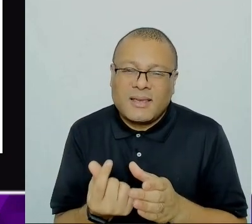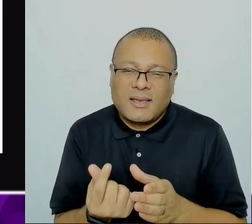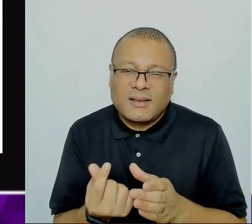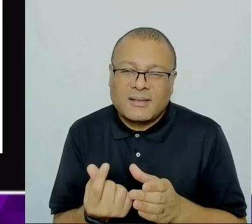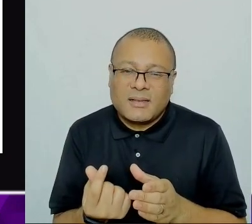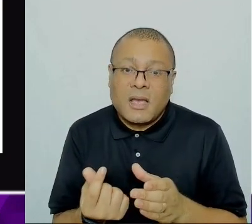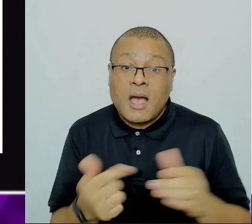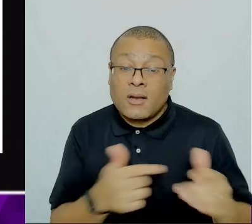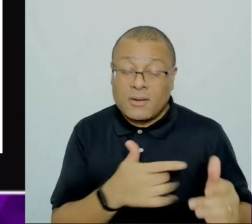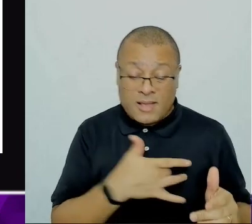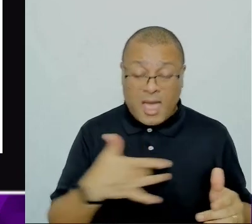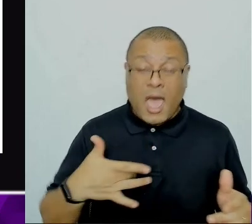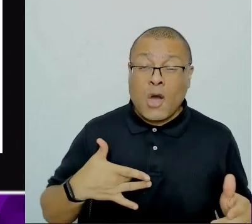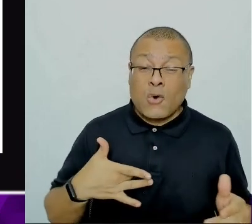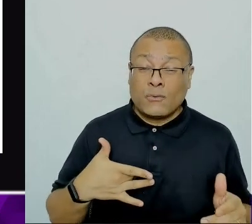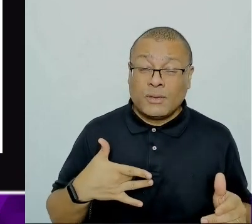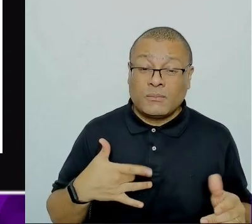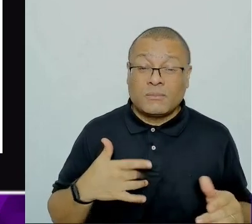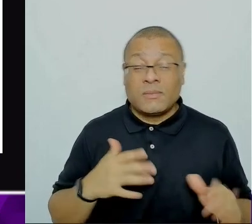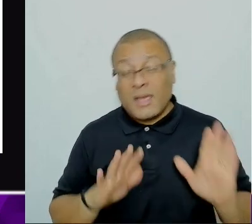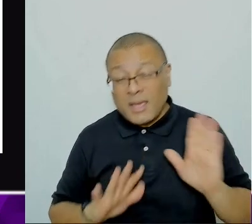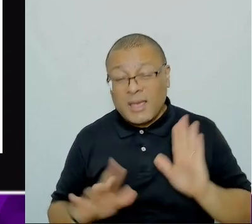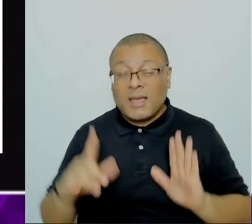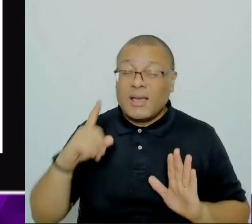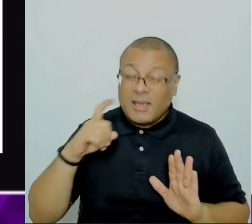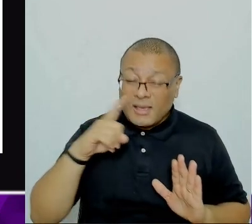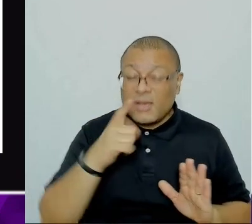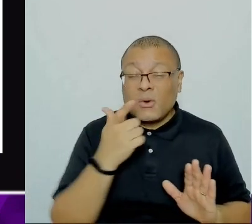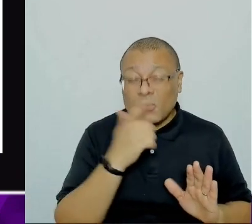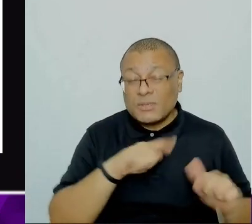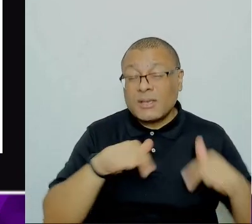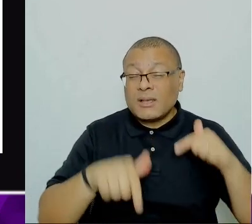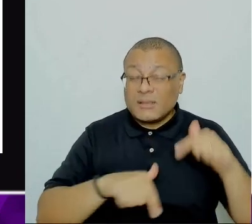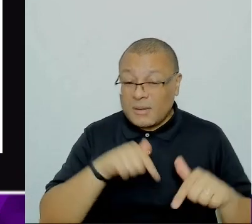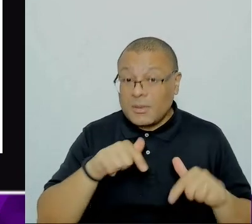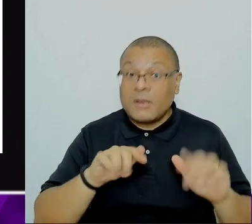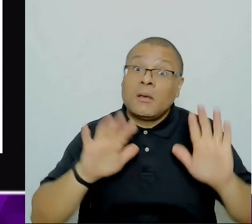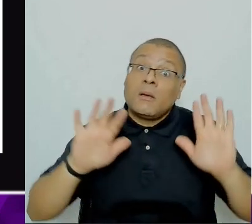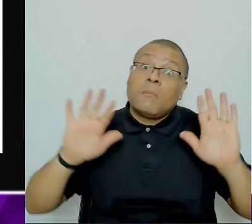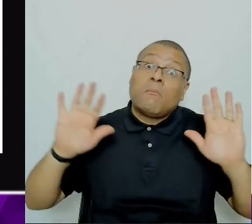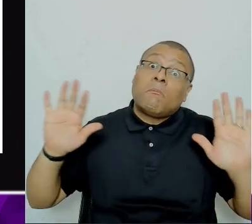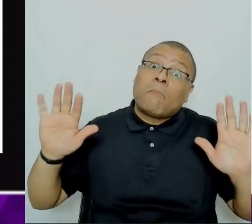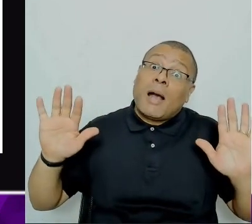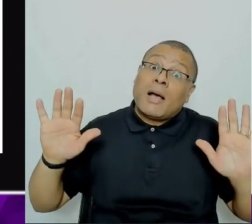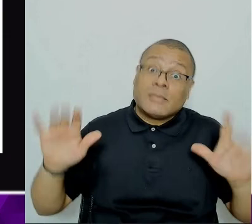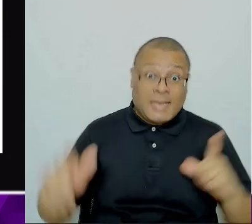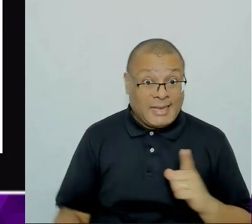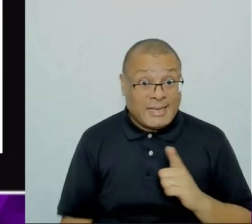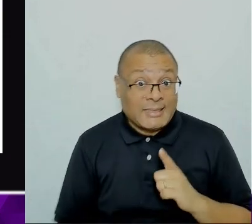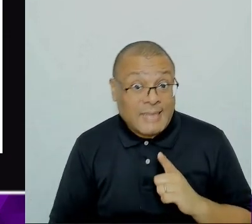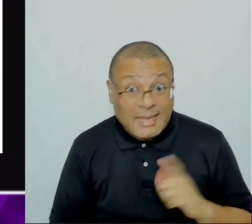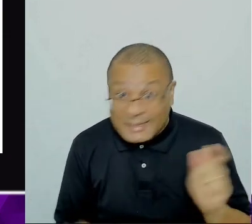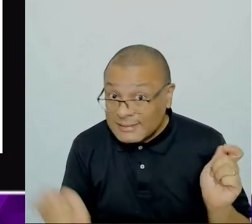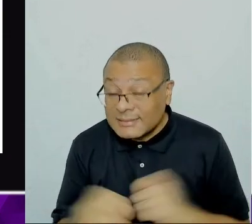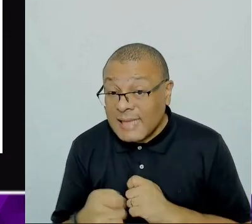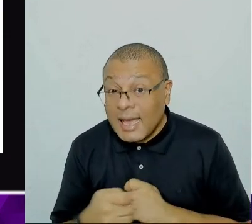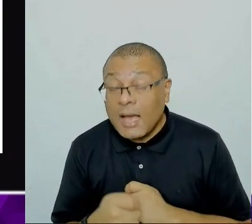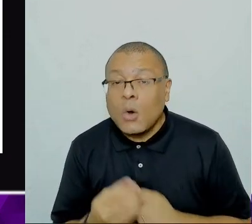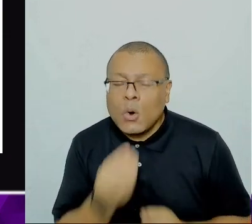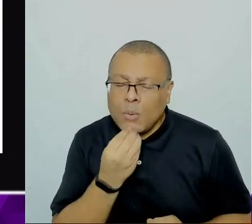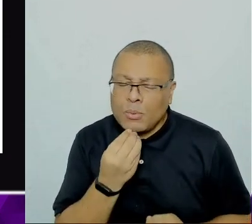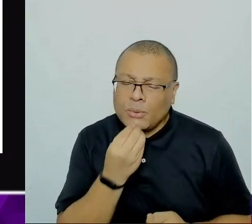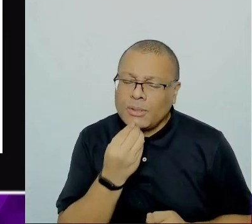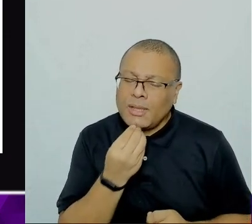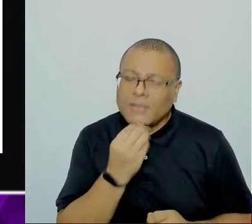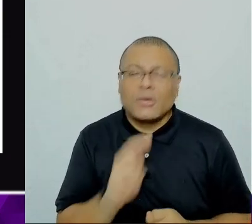da pessoa. Então é um pouquinho mais difícil para a gente conseguir trabalhar. Mas, de repente, se realmente existir uma solução que tenha o Open Health, cruza o Open Health